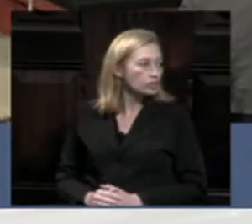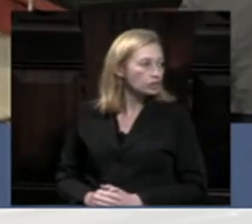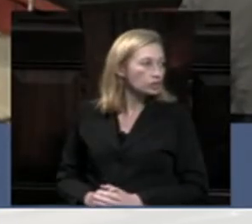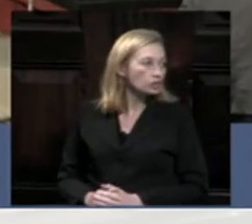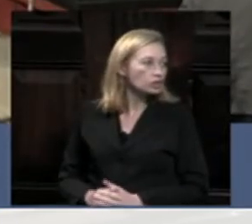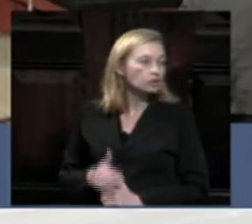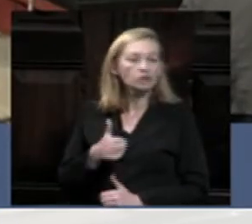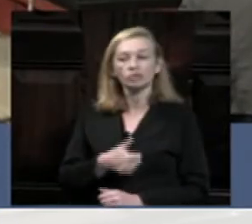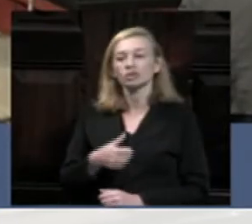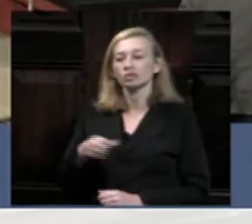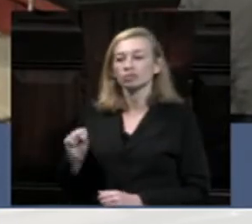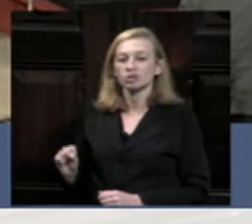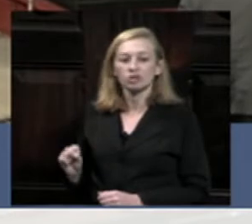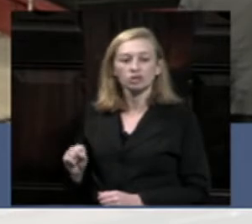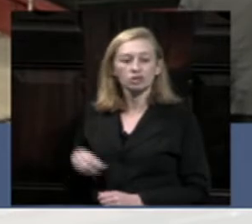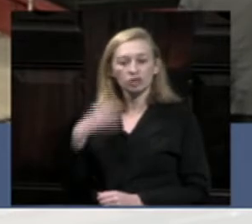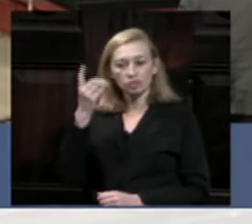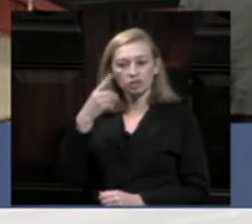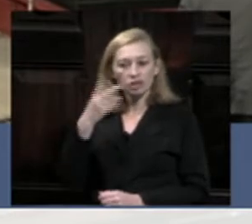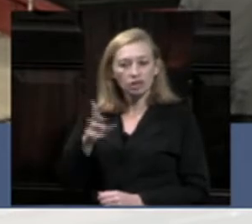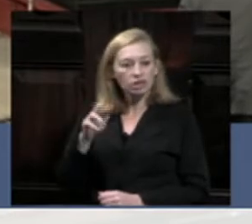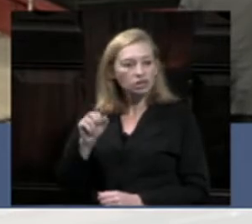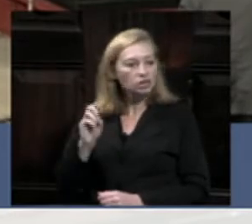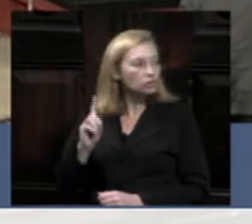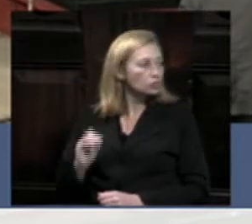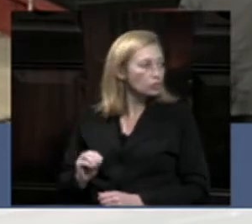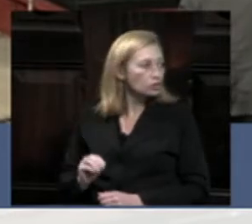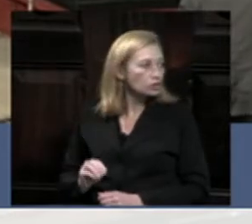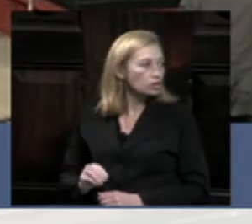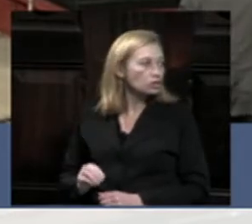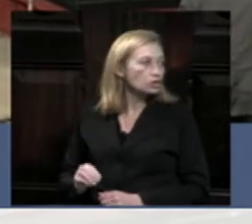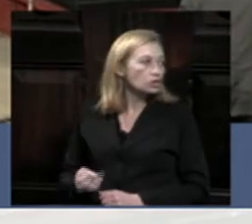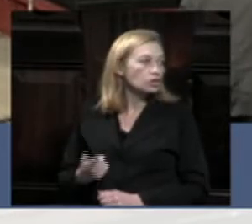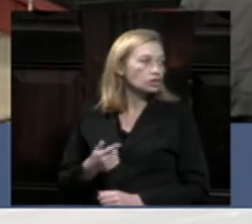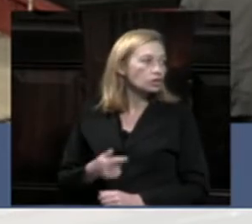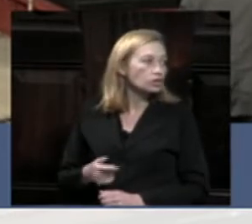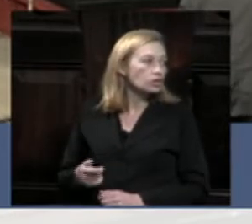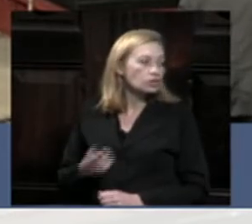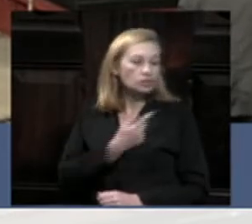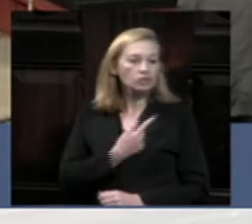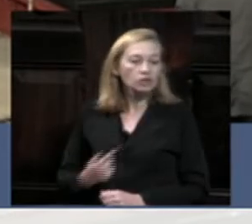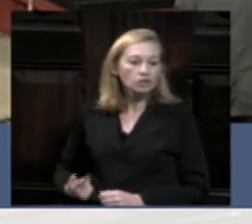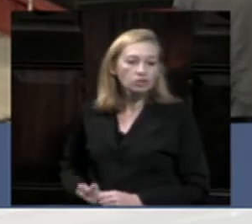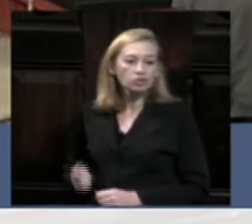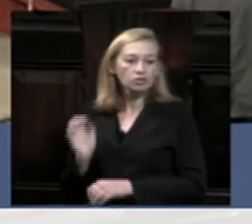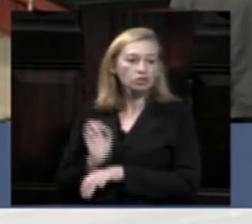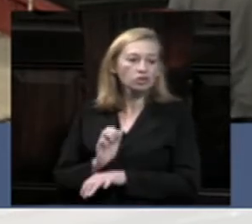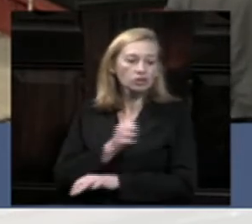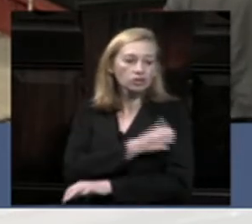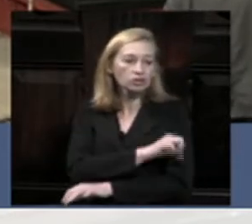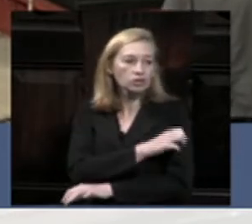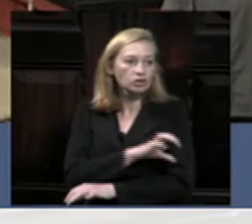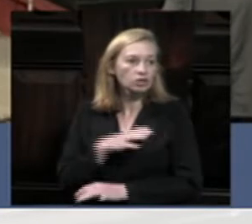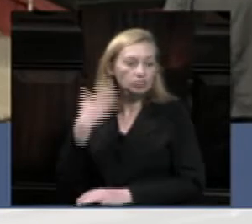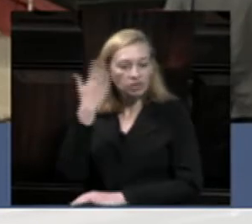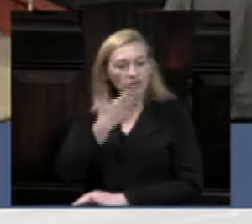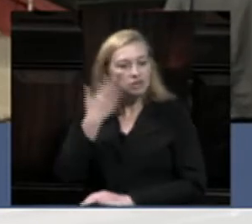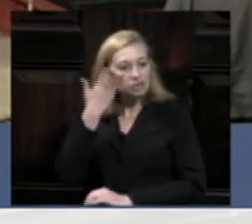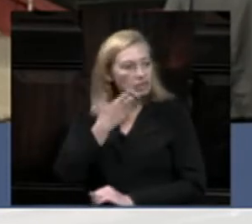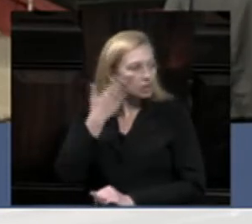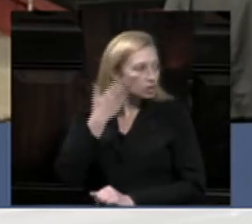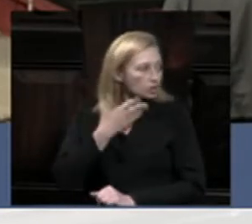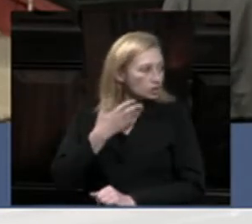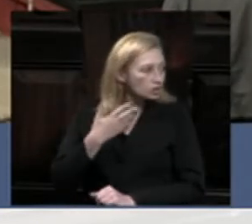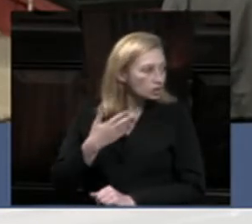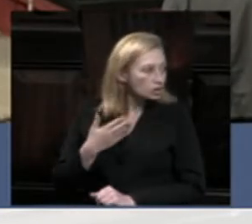267/2018, de autoria do deputado Benedito Alves, que solicita ao excelentíssimo senhor governador do Estado do Rio de Janeiro o envio de mensagem dispondo sobre a concessão de autorização para a